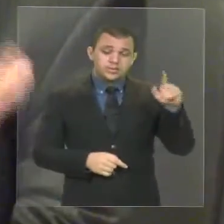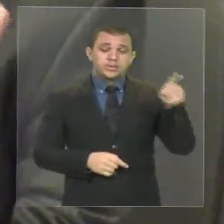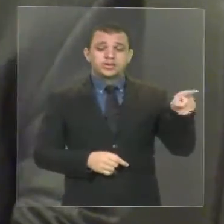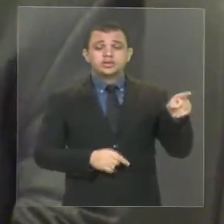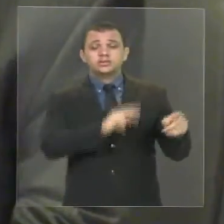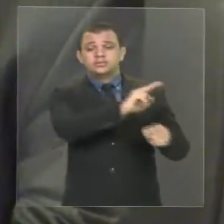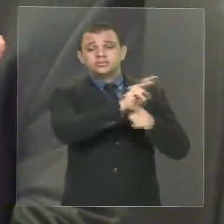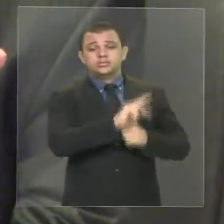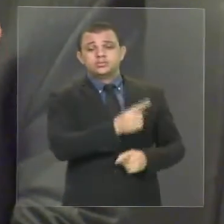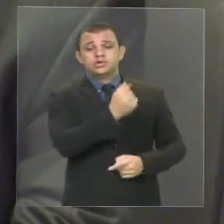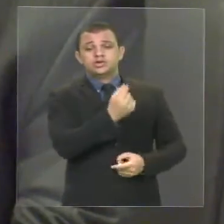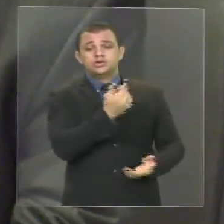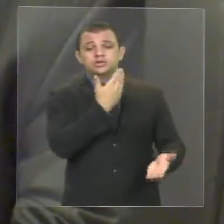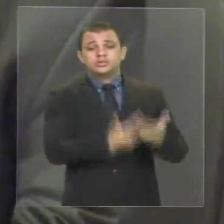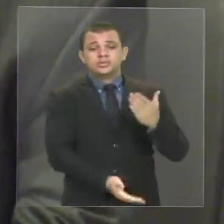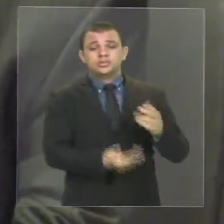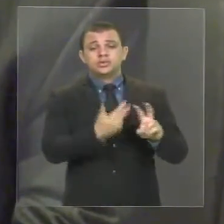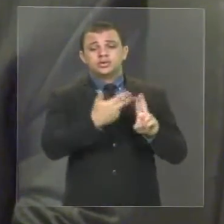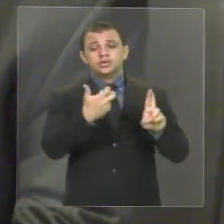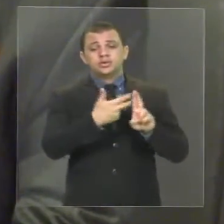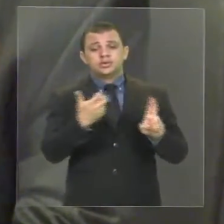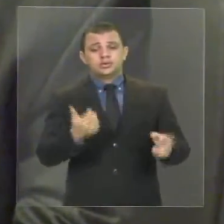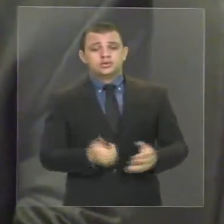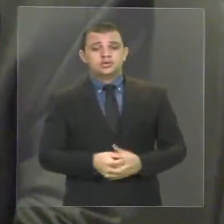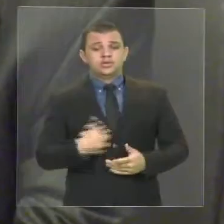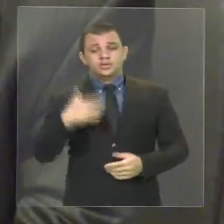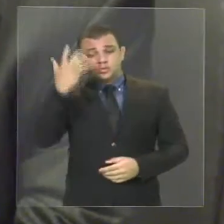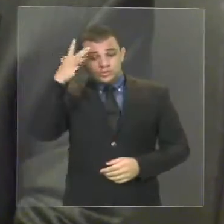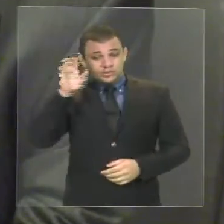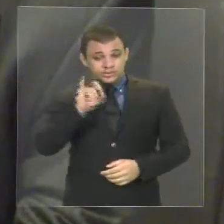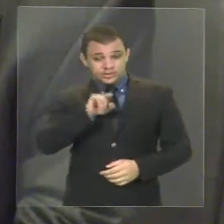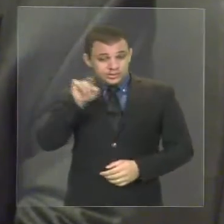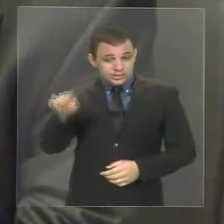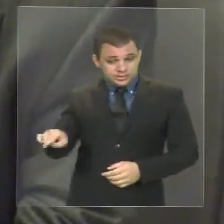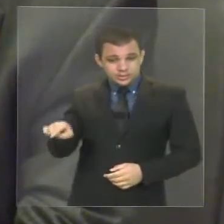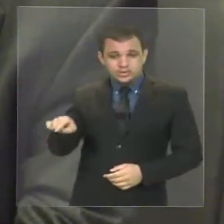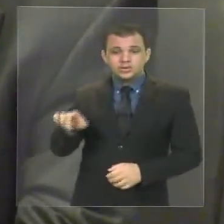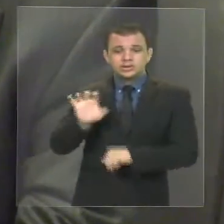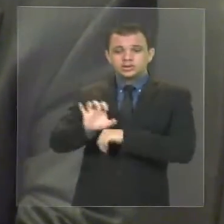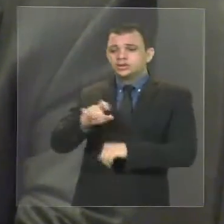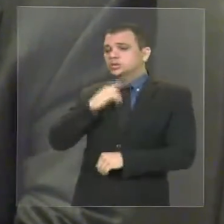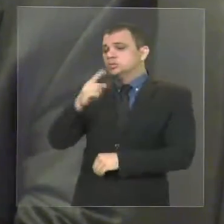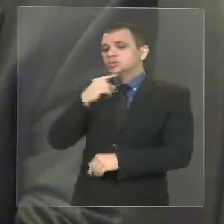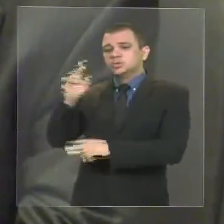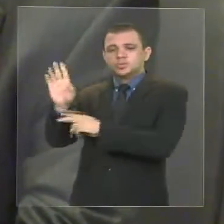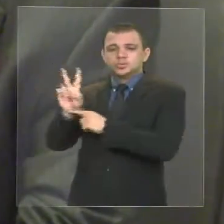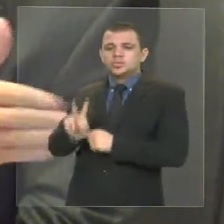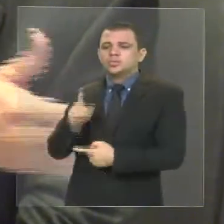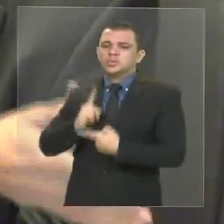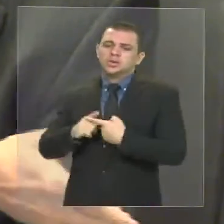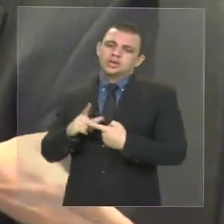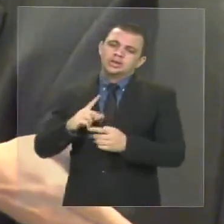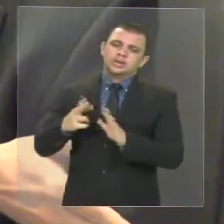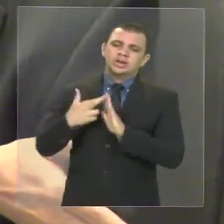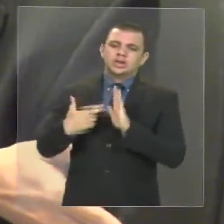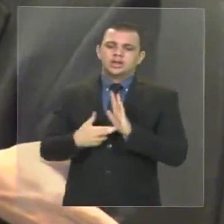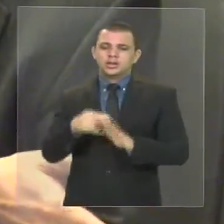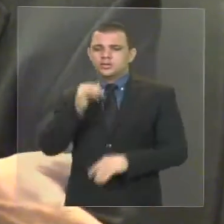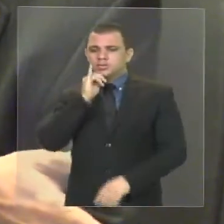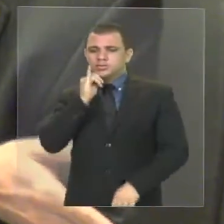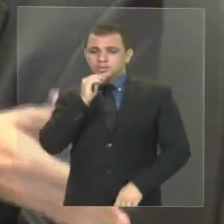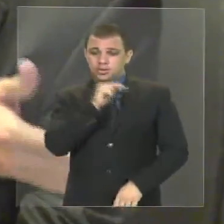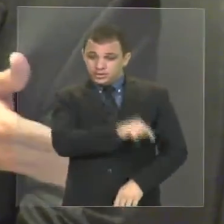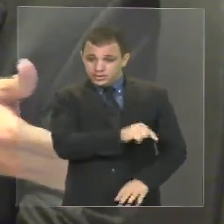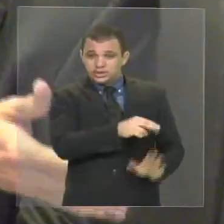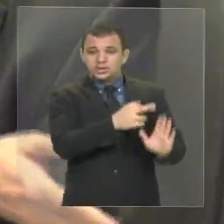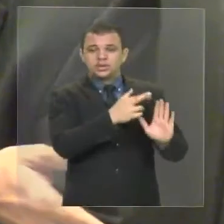Não sei se este projeto que Vossa Excelência está falando, se o Estado não conseguiu acessar esses recursos, porque tem algumas regras que, por exemplo, este empréstimo